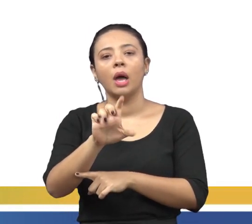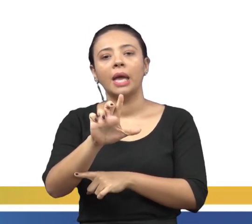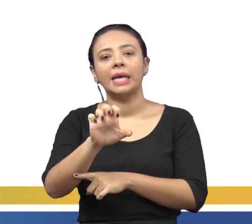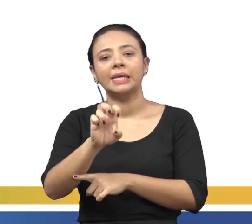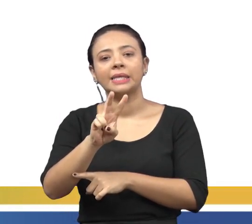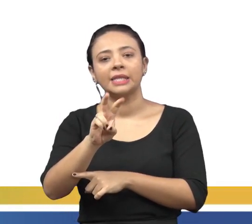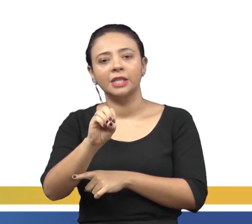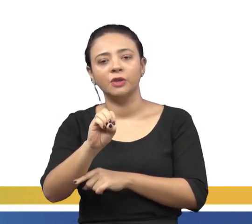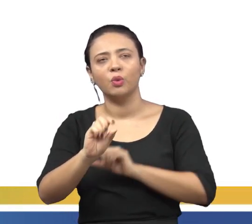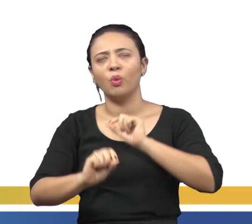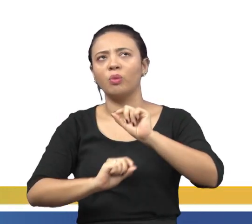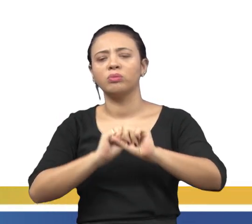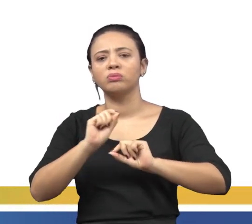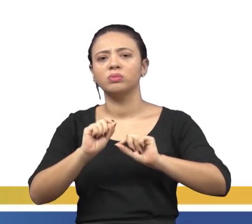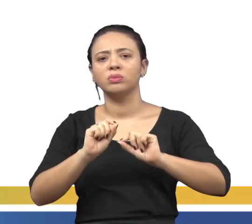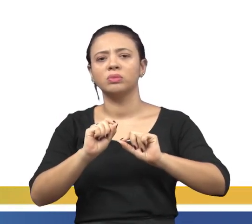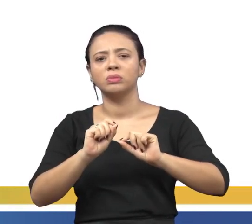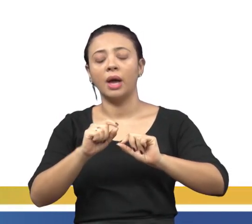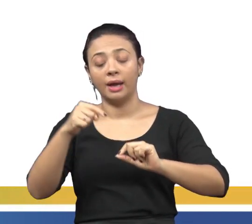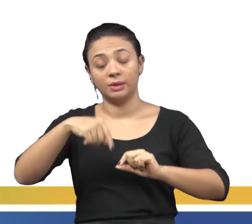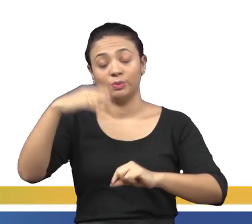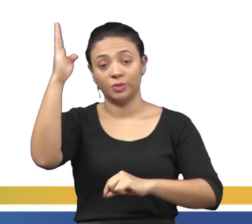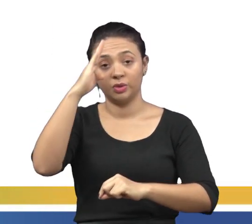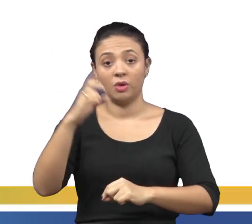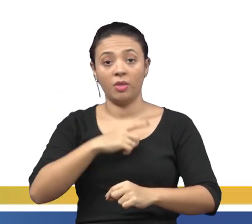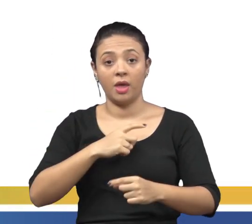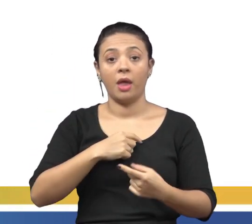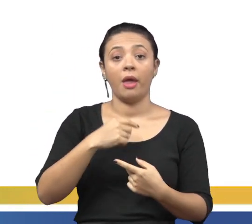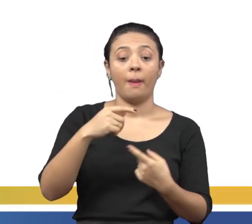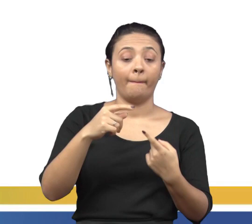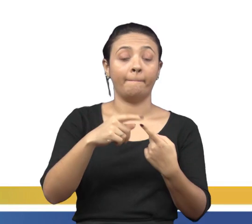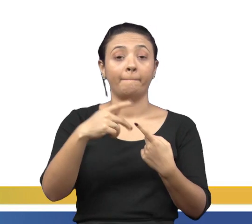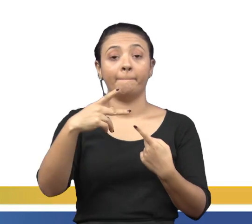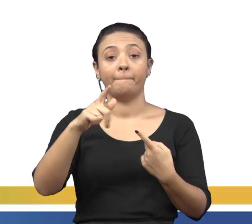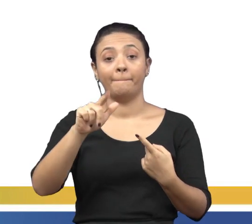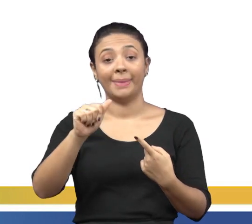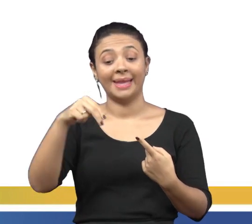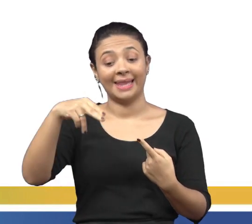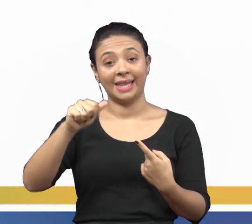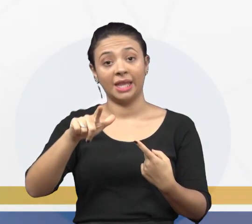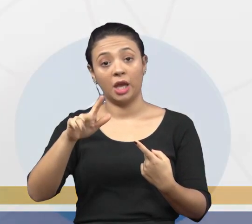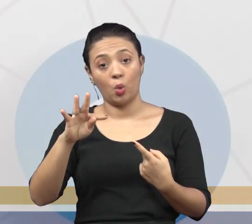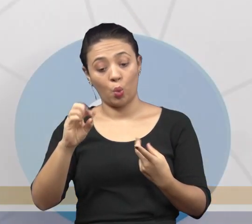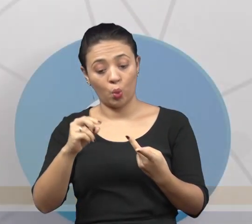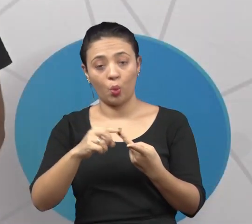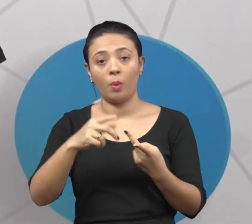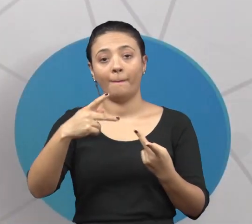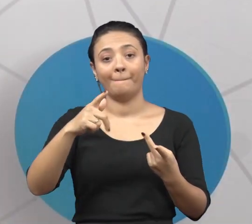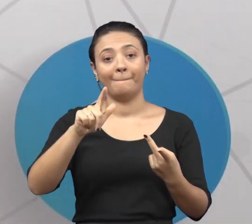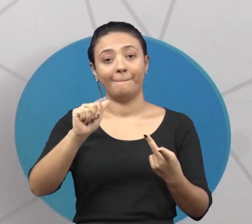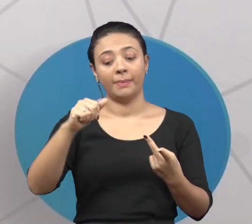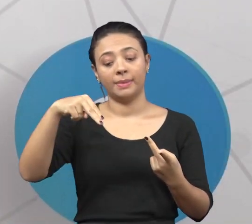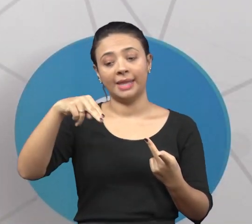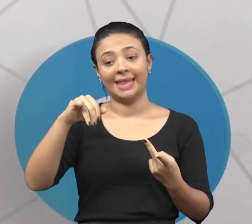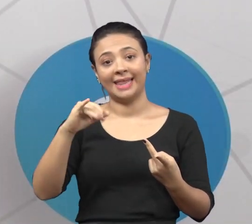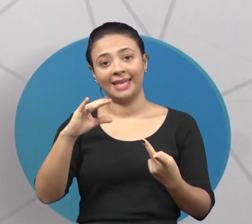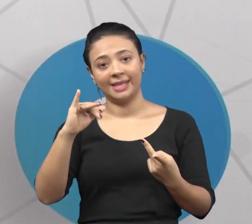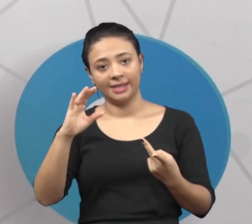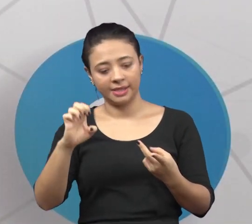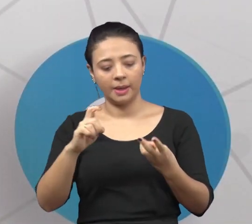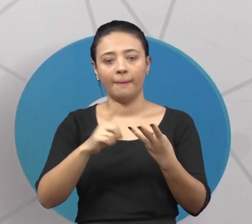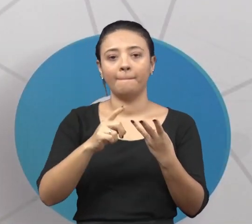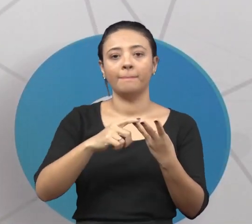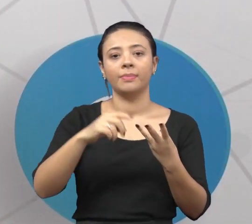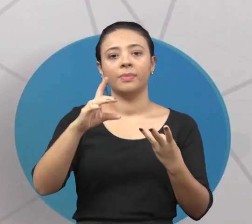tipos de relevos que nós temos no Brasil são planaltos, planícies e depressões, tá? Os planaltos prevalecem no Brasil